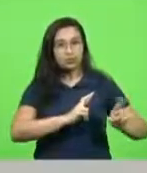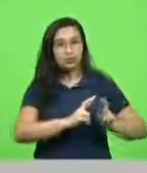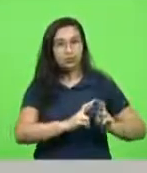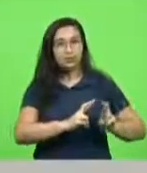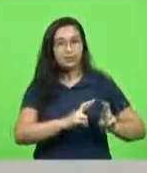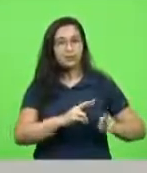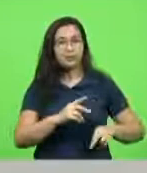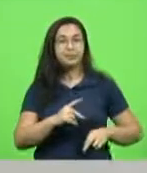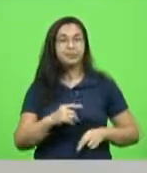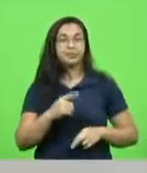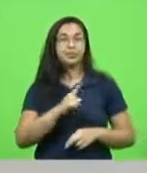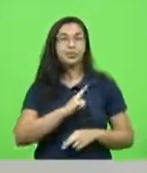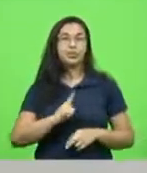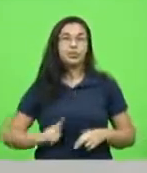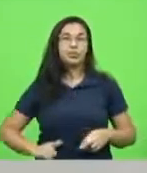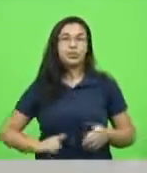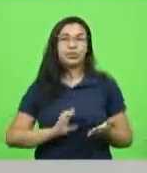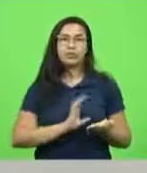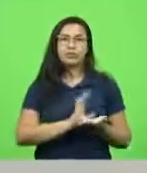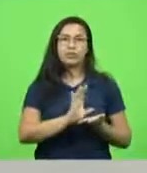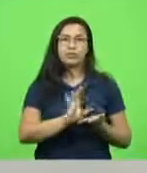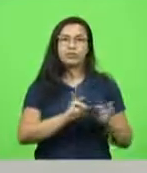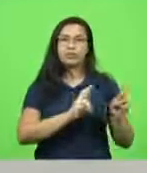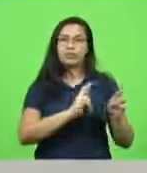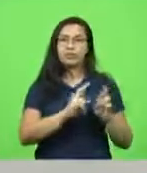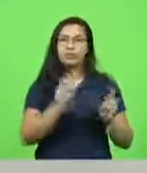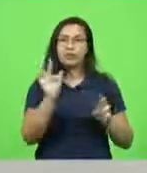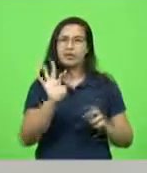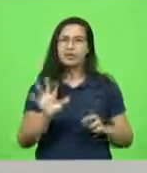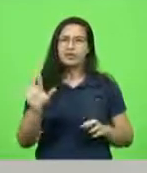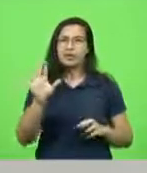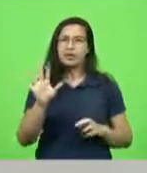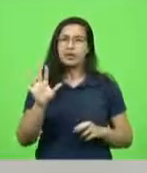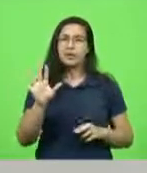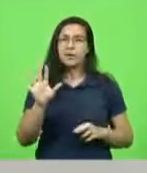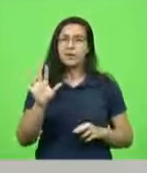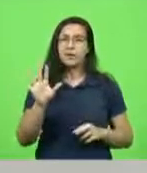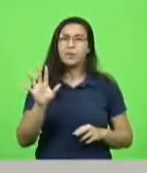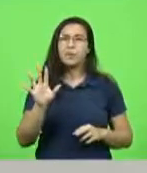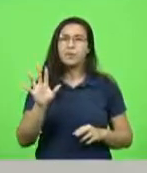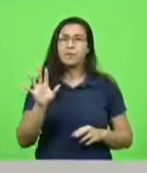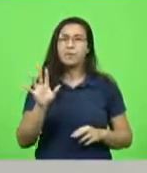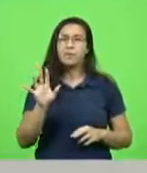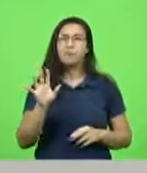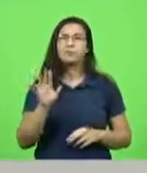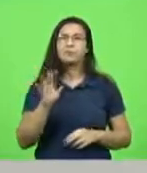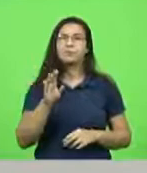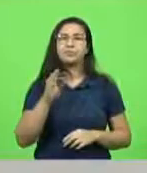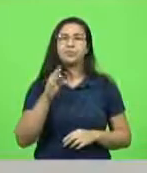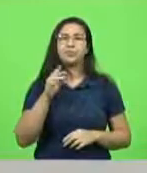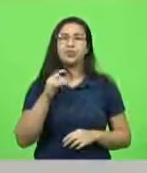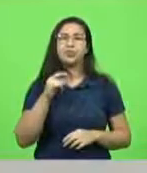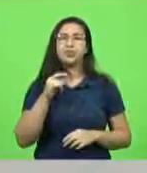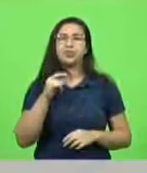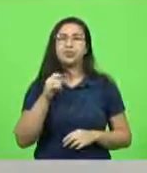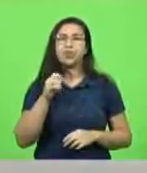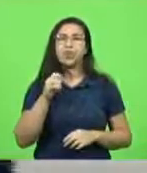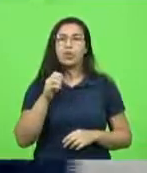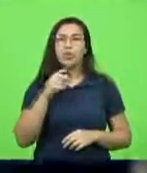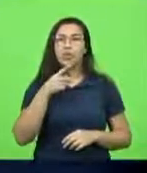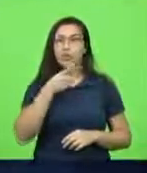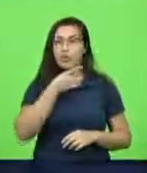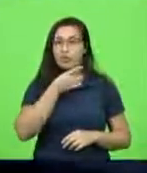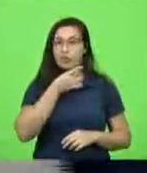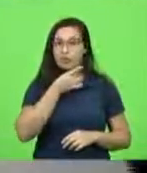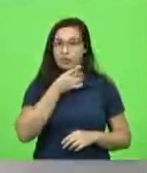e do governo investir em rodovias federais Deputado sopelsa falou muito bem Deputado cobalchini hoje